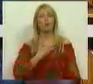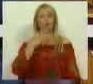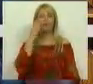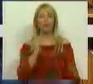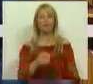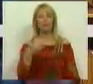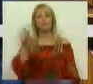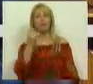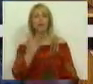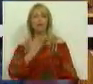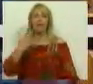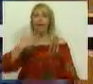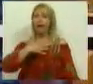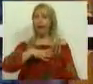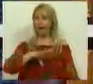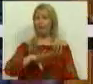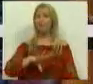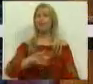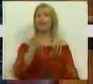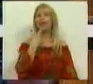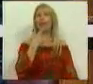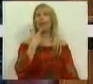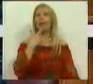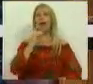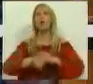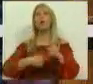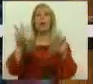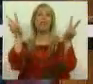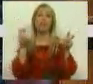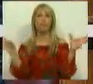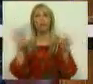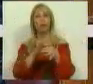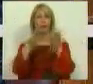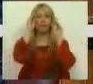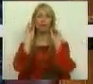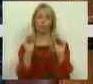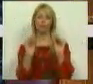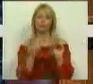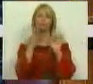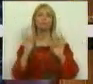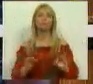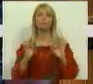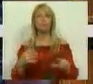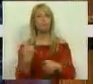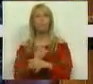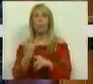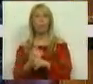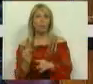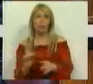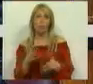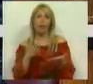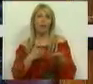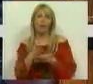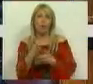PSD querem fazer em torno daquilo que são os temas da educação. Efetivamente, as coisas não estão a correr bem